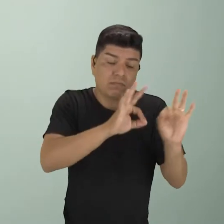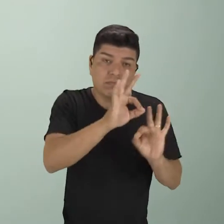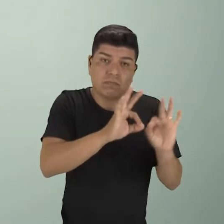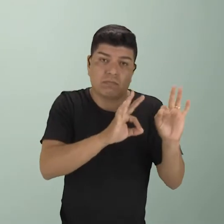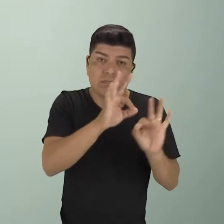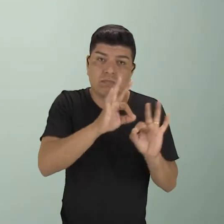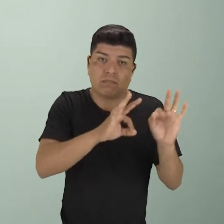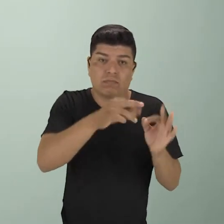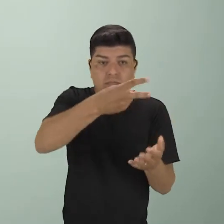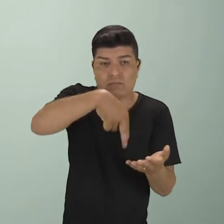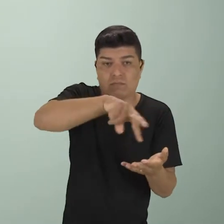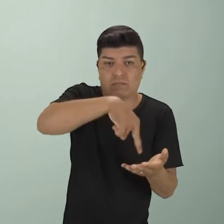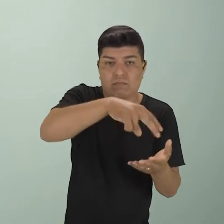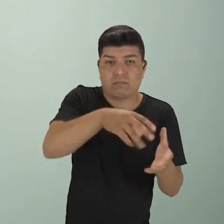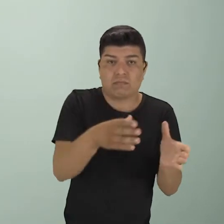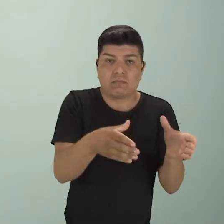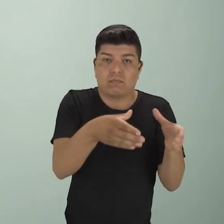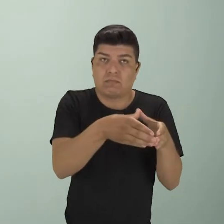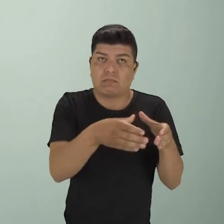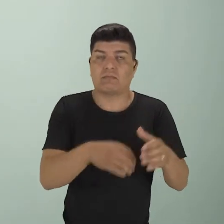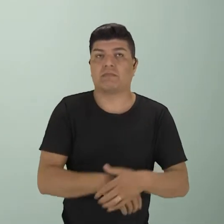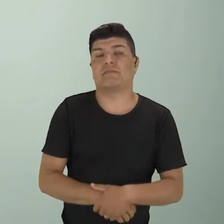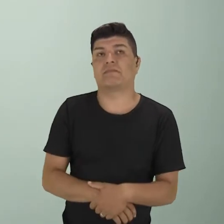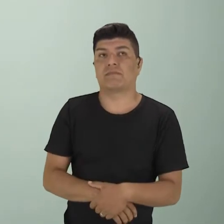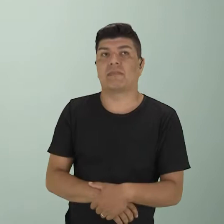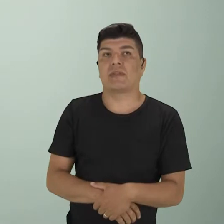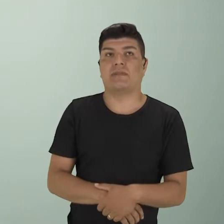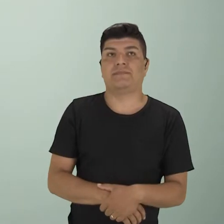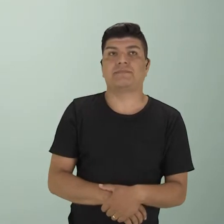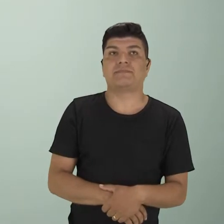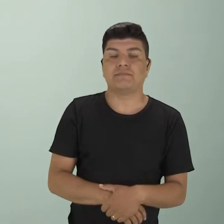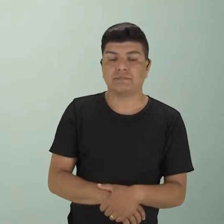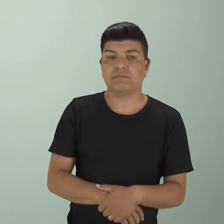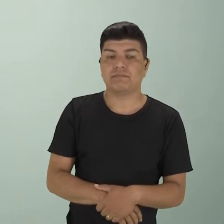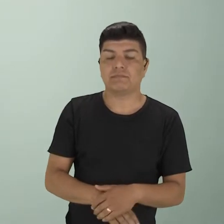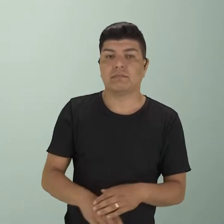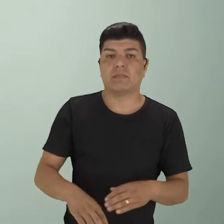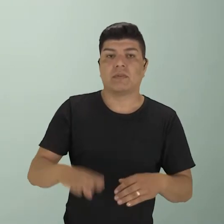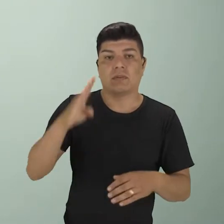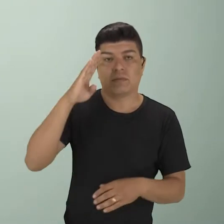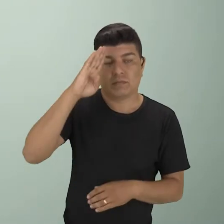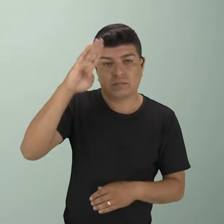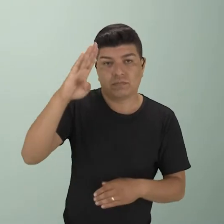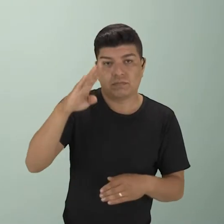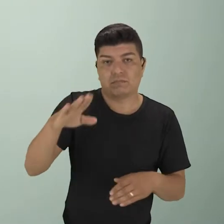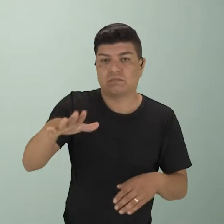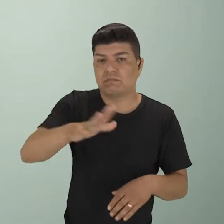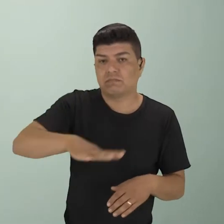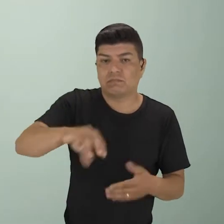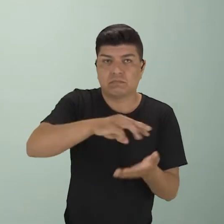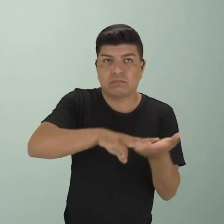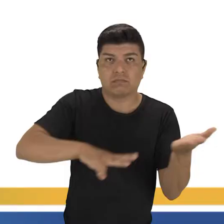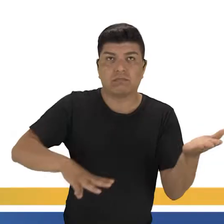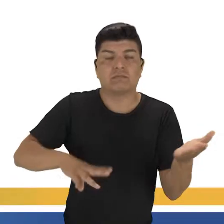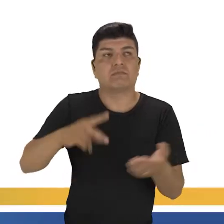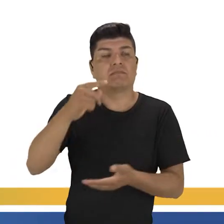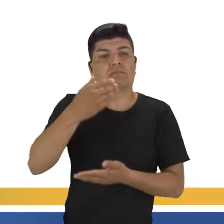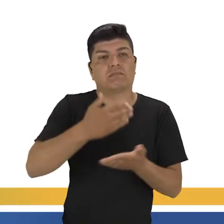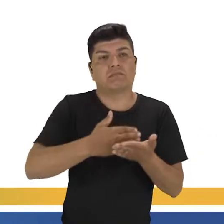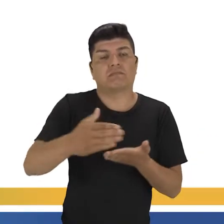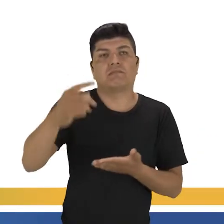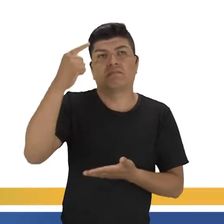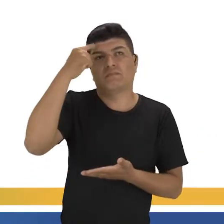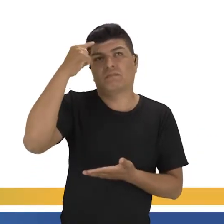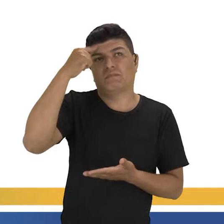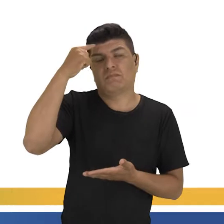essa dança colaborativa. A partir disso, desse seu estudo e do seu método, ele começou a pensar alguns